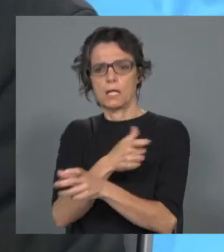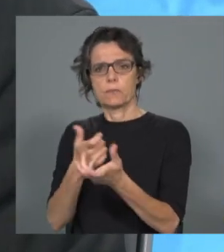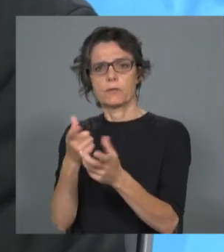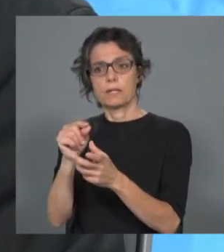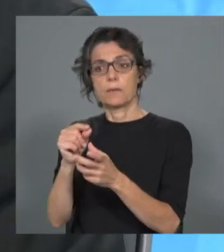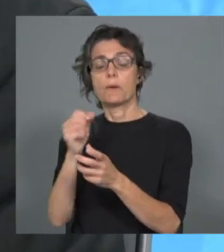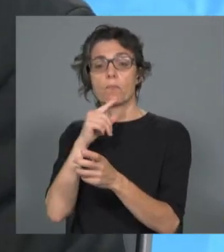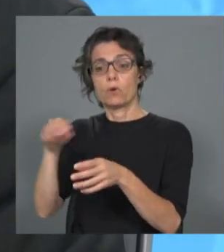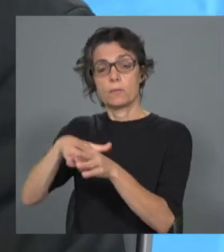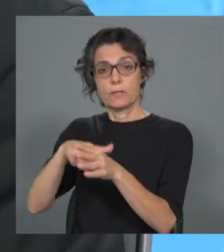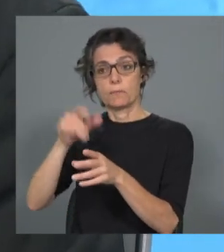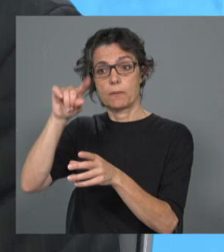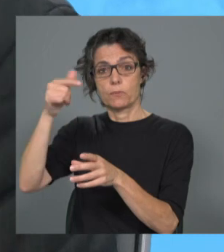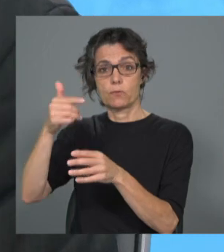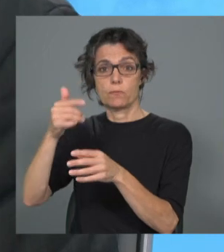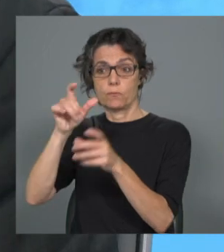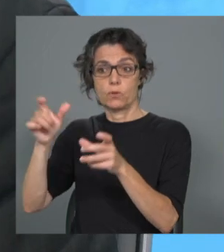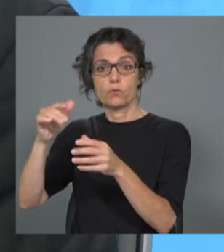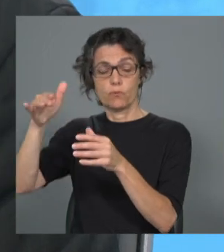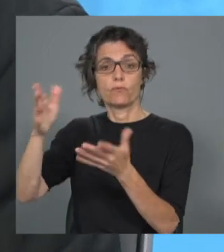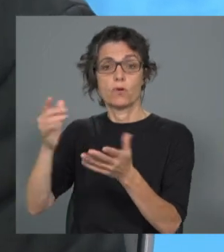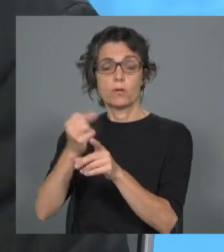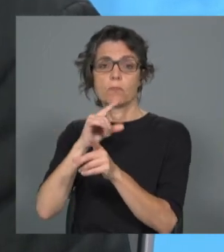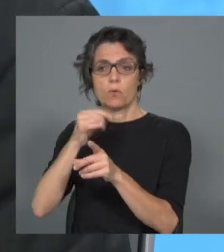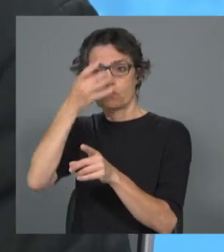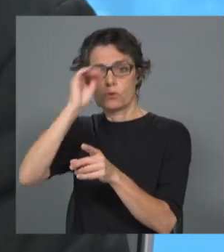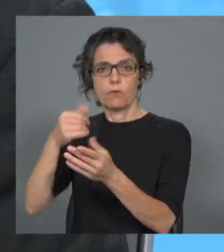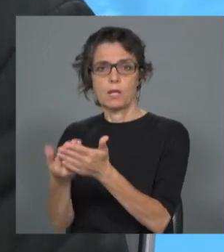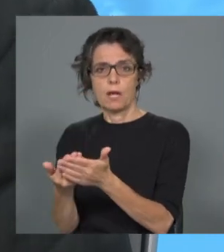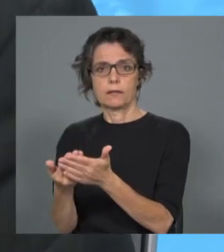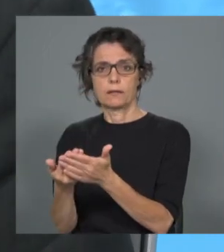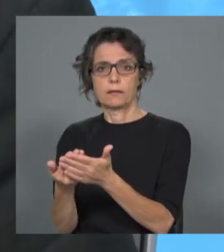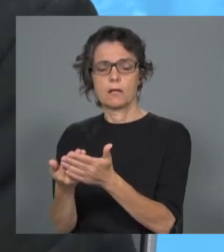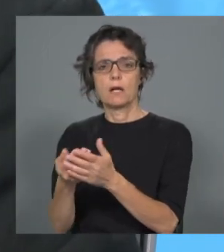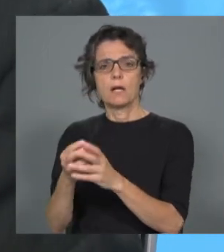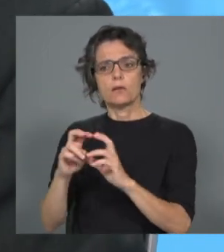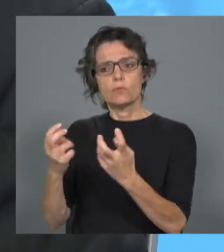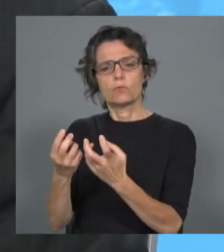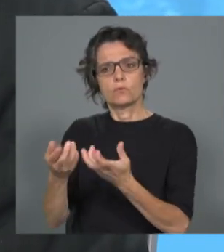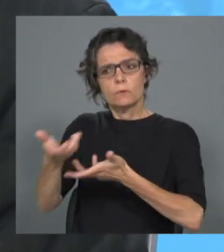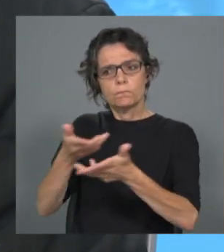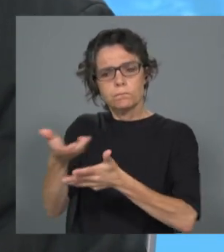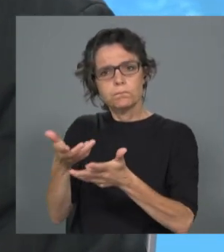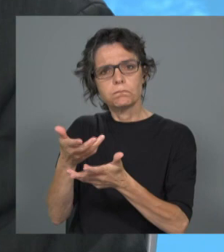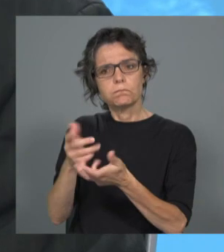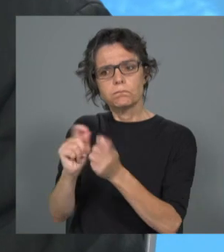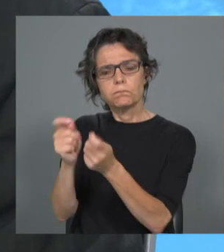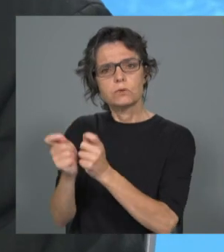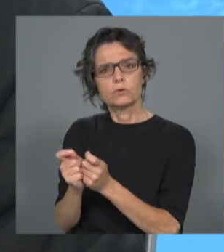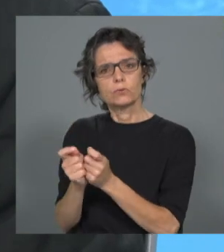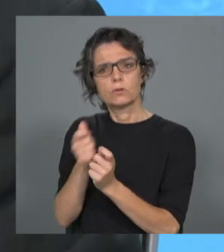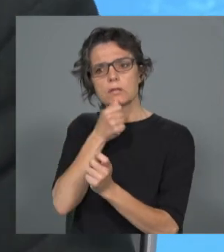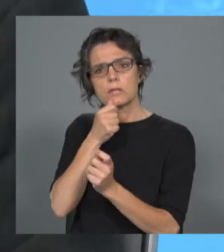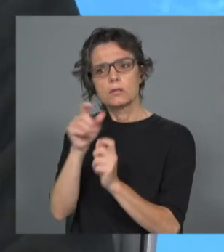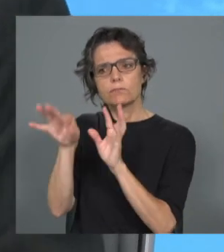pessoas de fora, que tenham alguma coisa a dizer, um conselho pastoral que participe nas decisões,